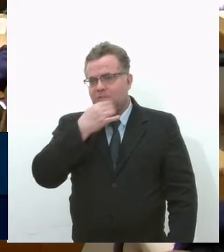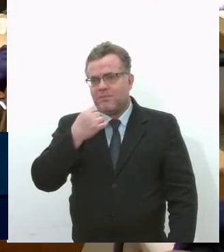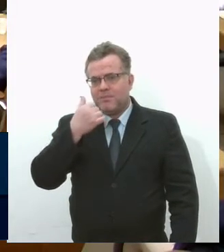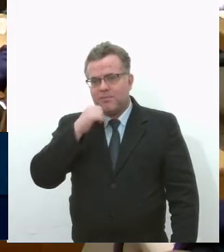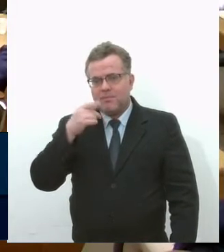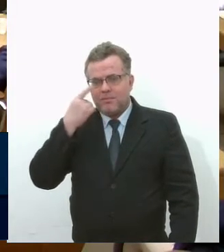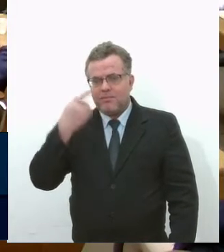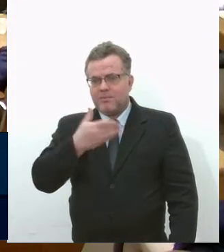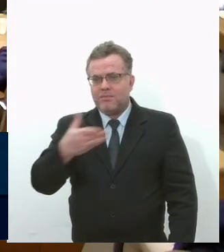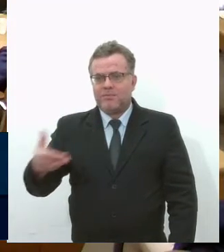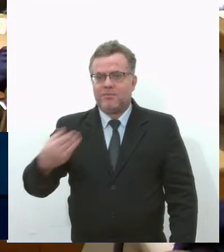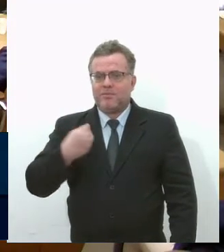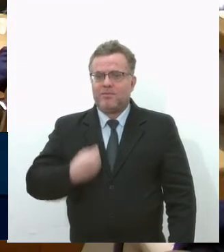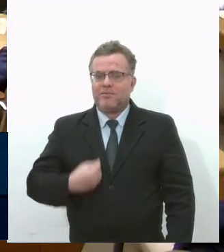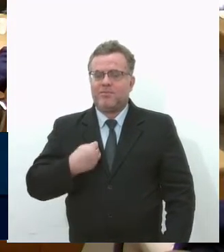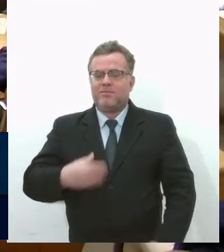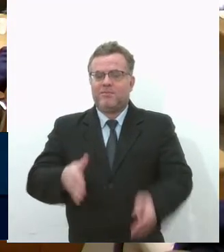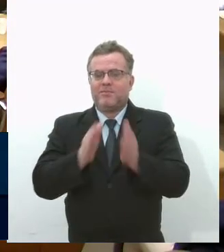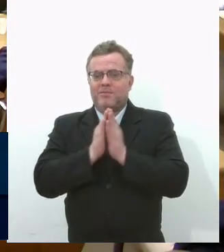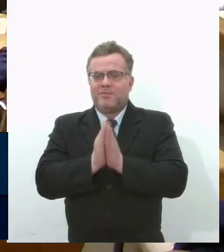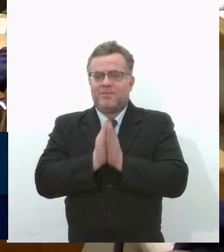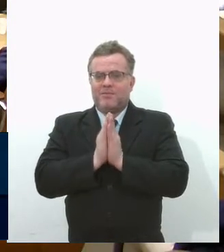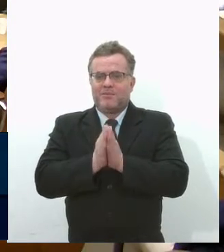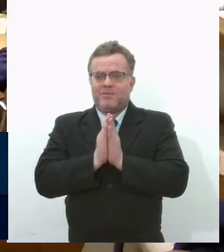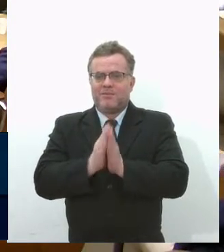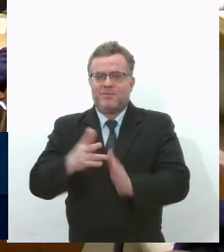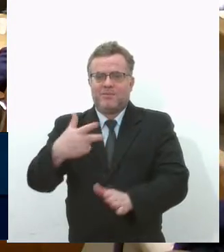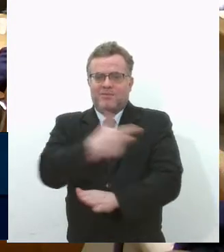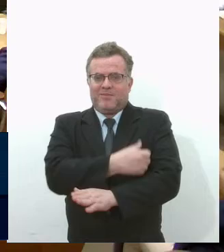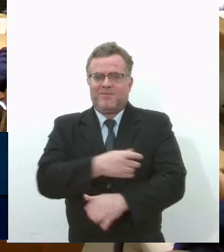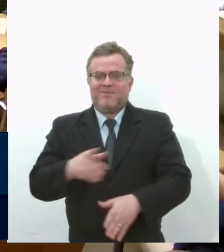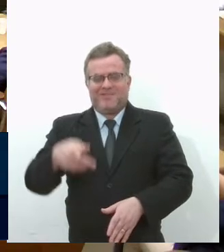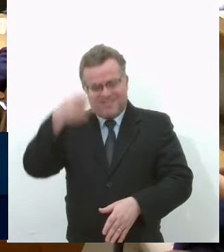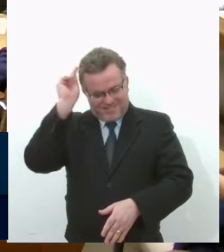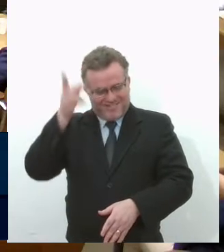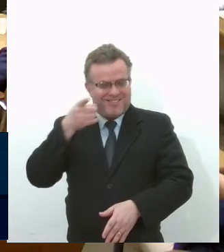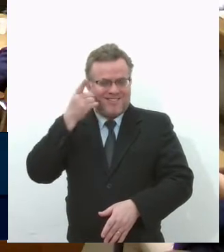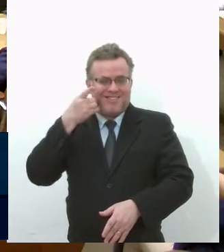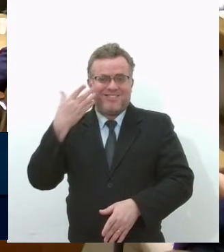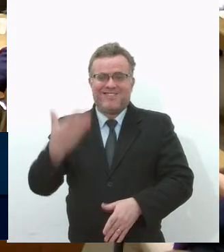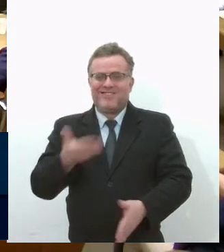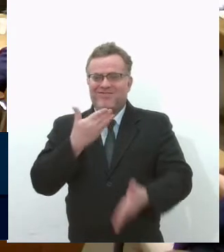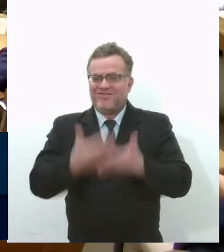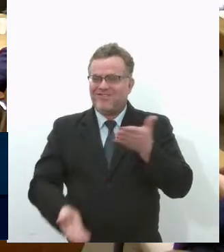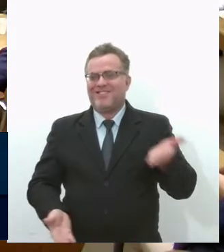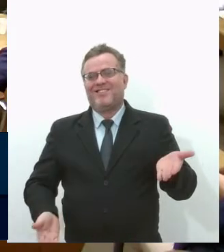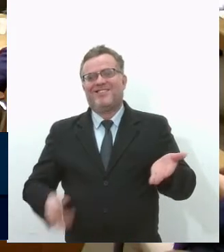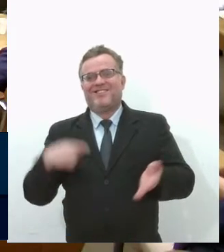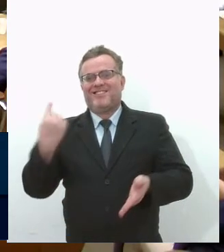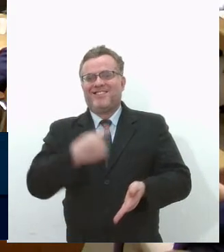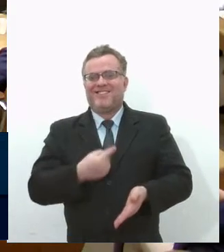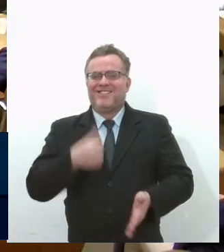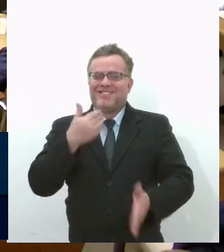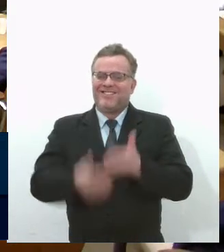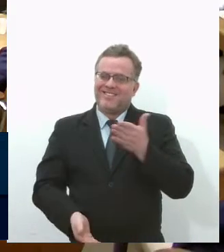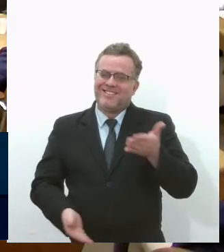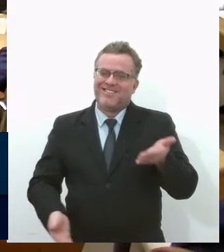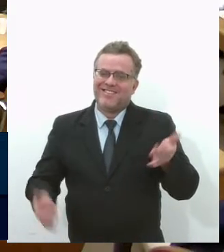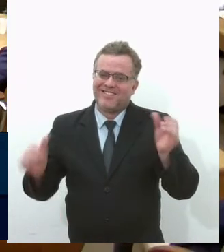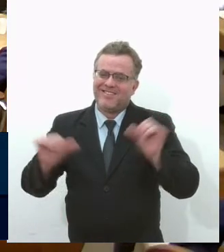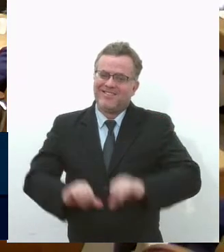Senhor presidente, também faço um apelo, vacine kit. Gente, perder kit nós estamos ruim. Logo